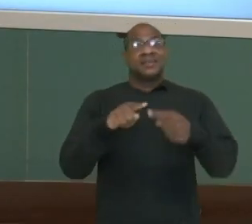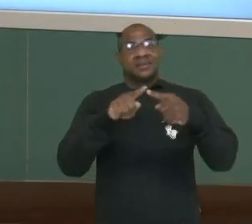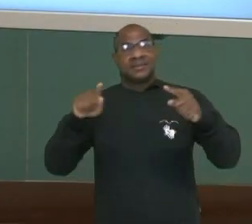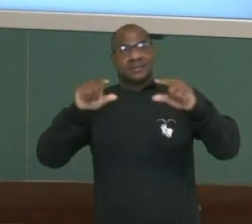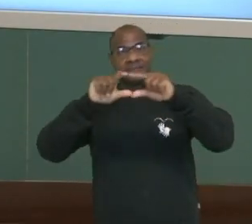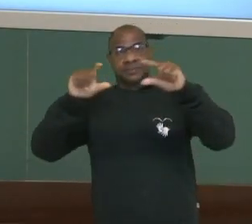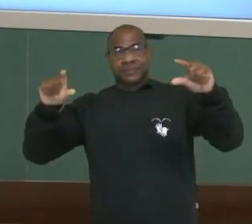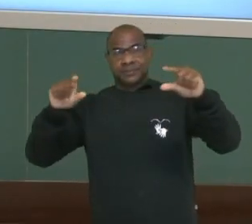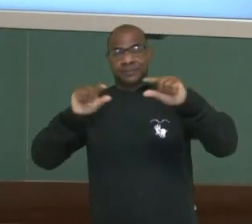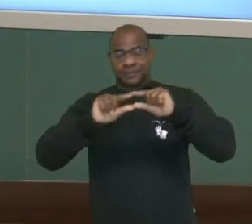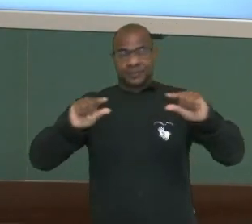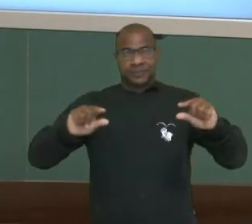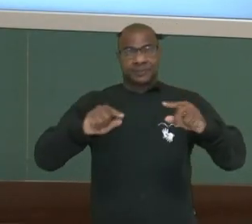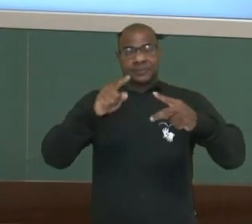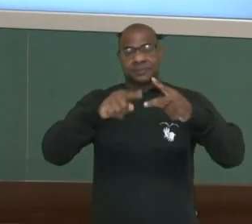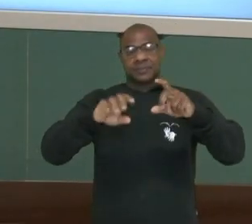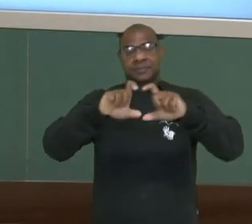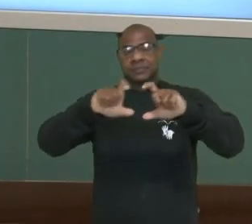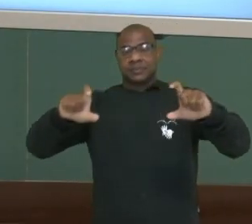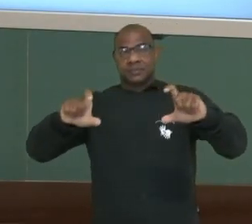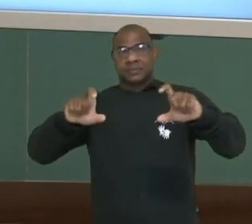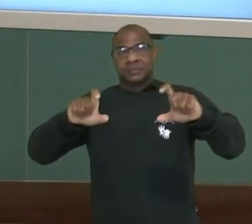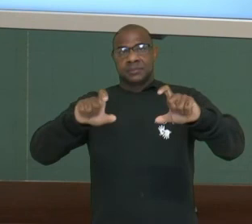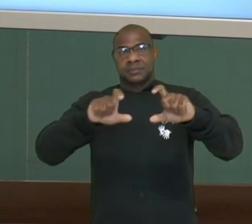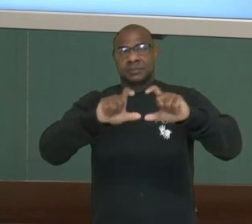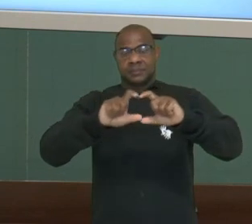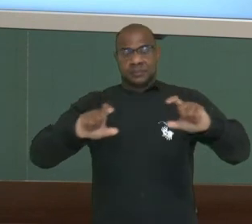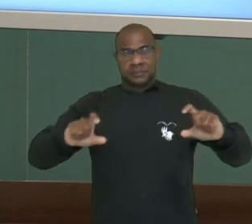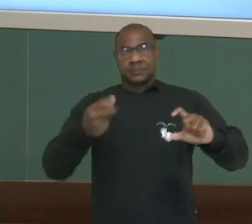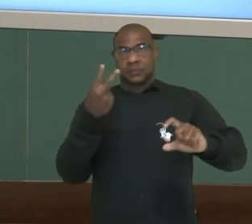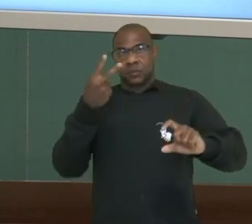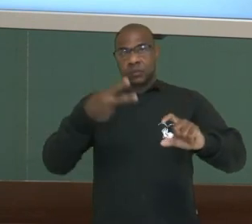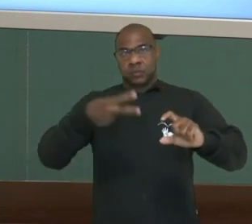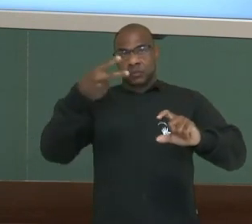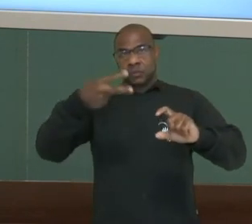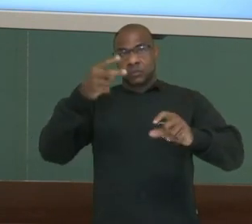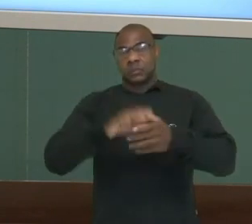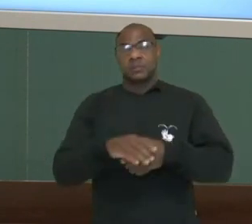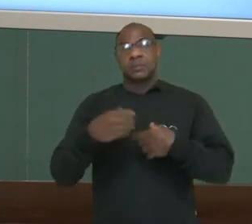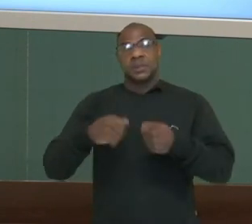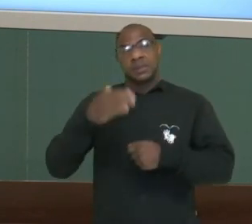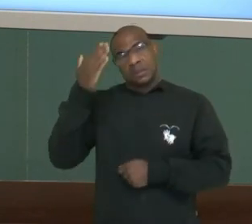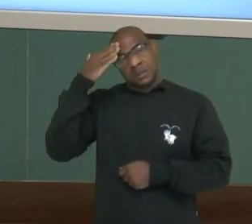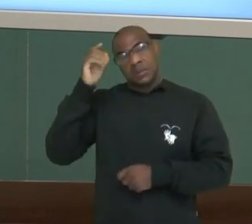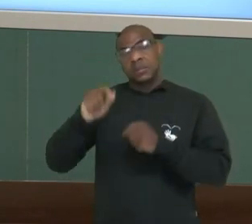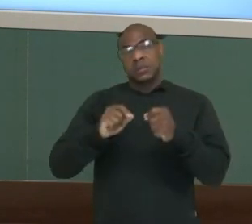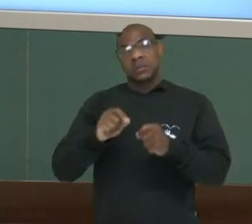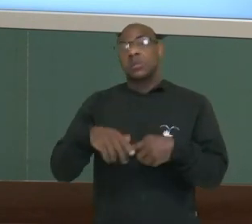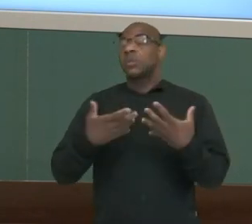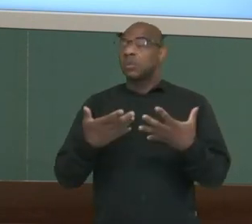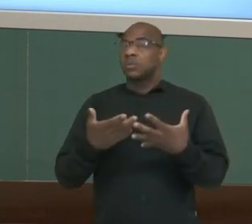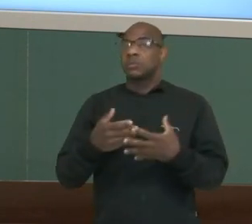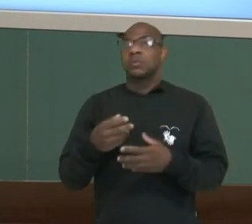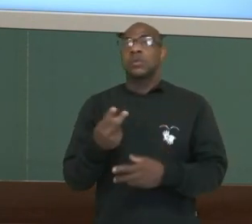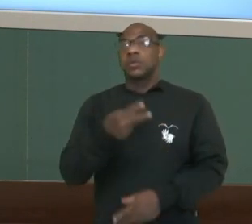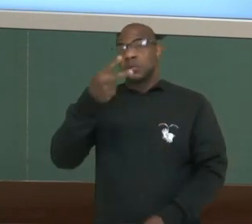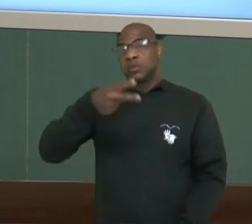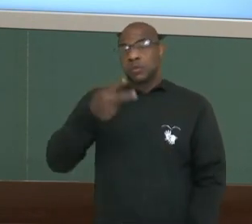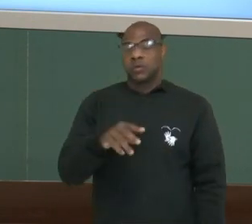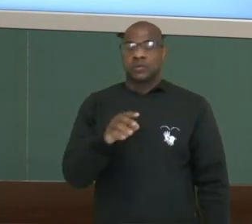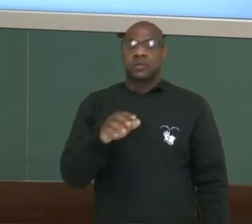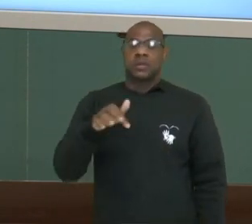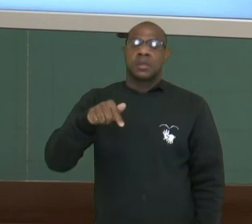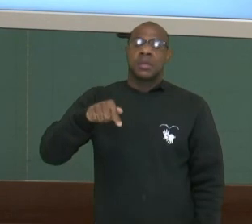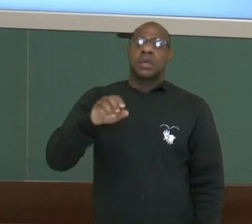esta equação e com esta, para ver se elas são perpendiculares. Então, o que que eu vou ter que saber? Quais são os dois coeficientes angulares para